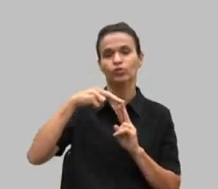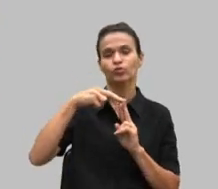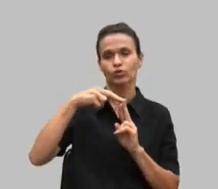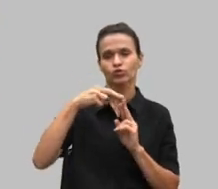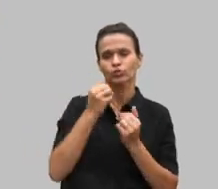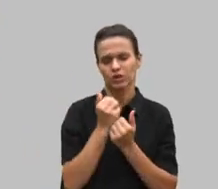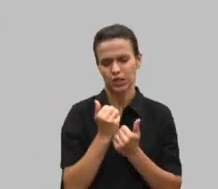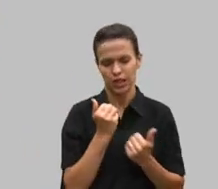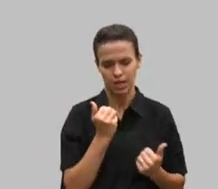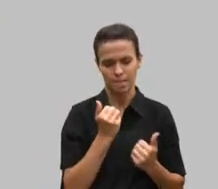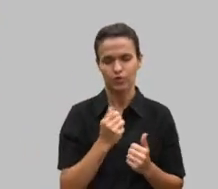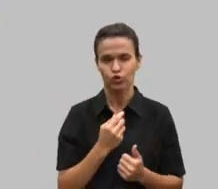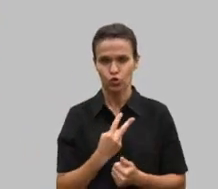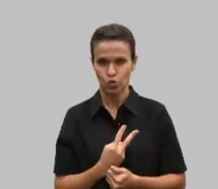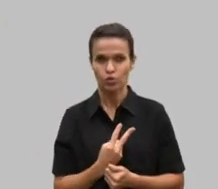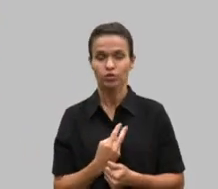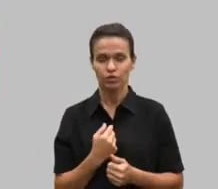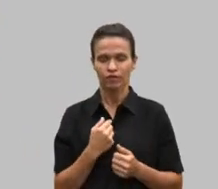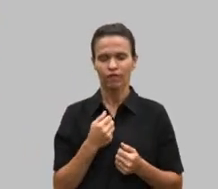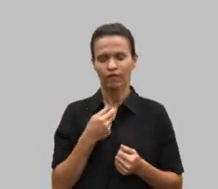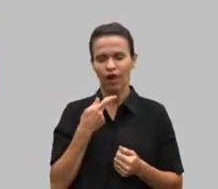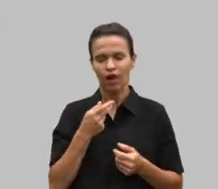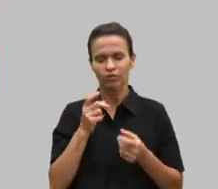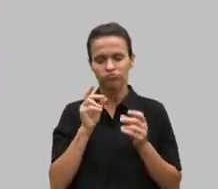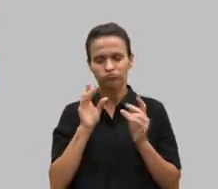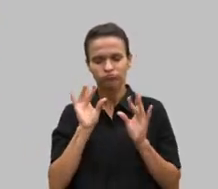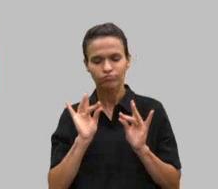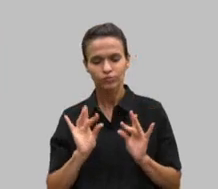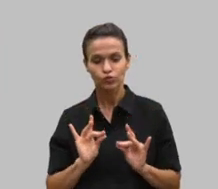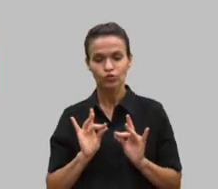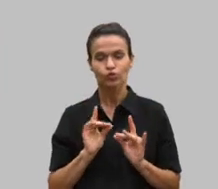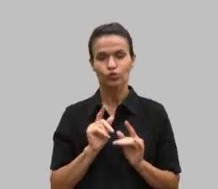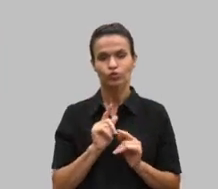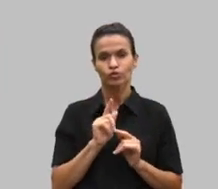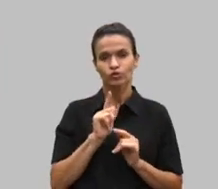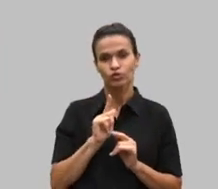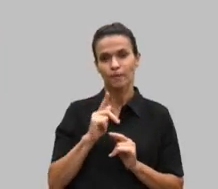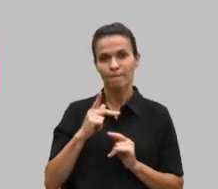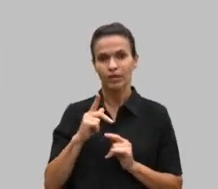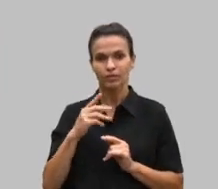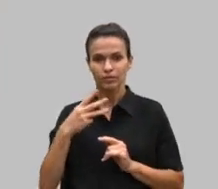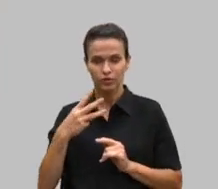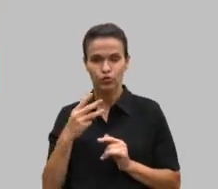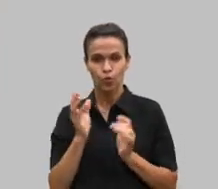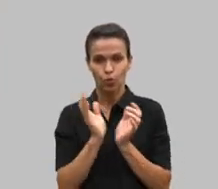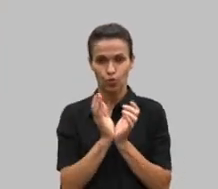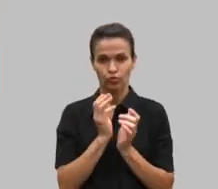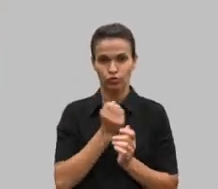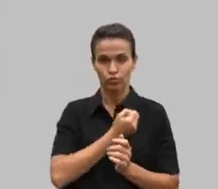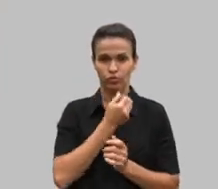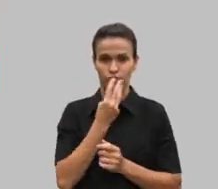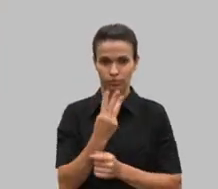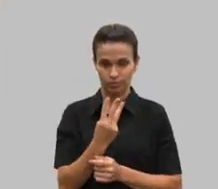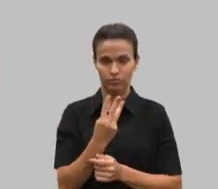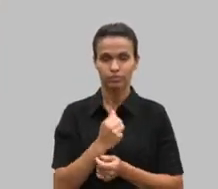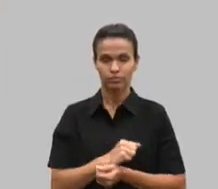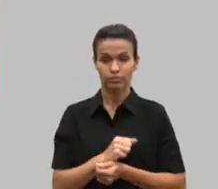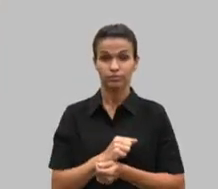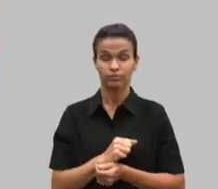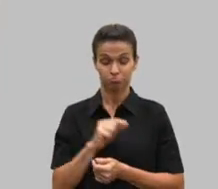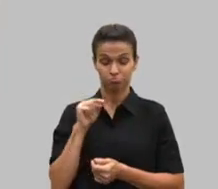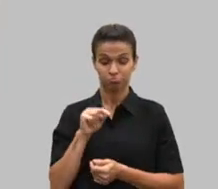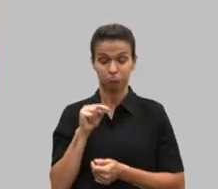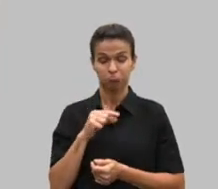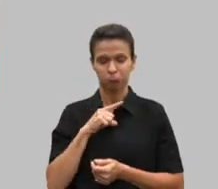eu vim falar Mais especificamente sobre o GT3 o grupo de trabalho número 3 aonde nele houveram